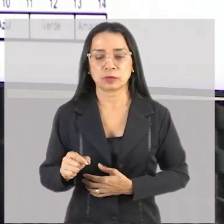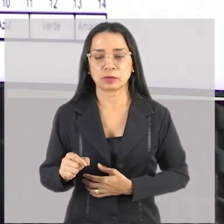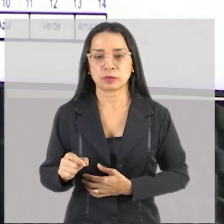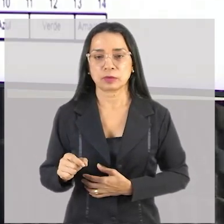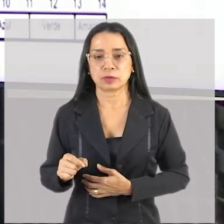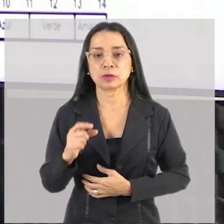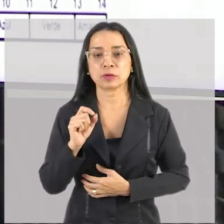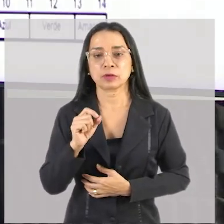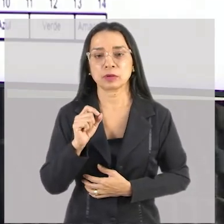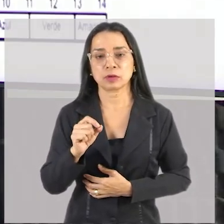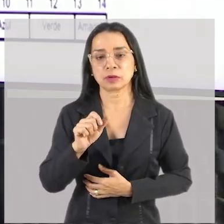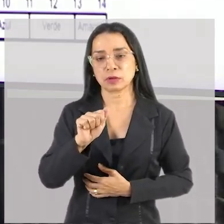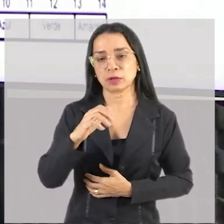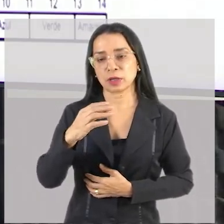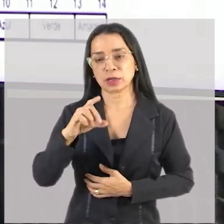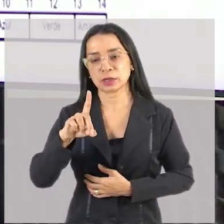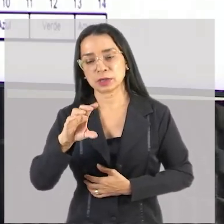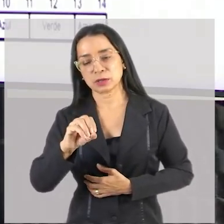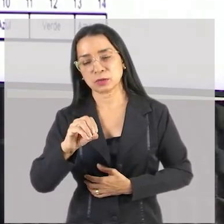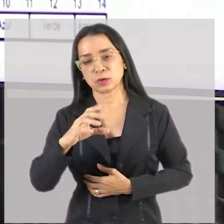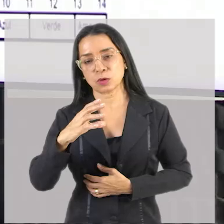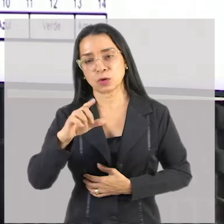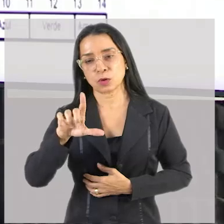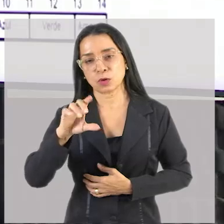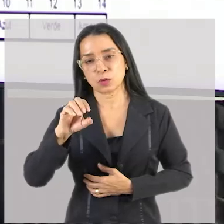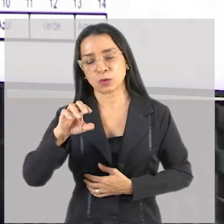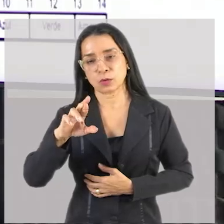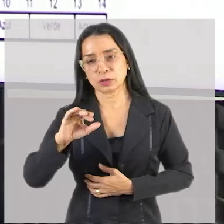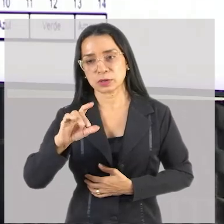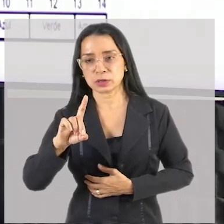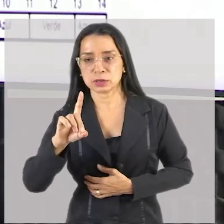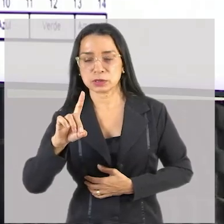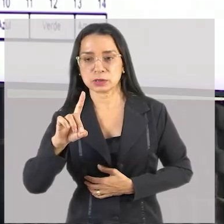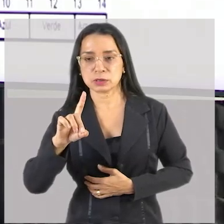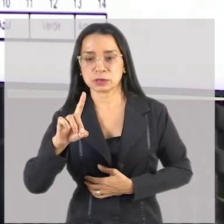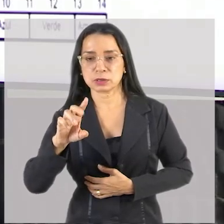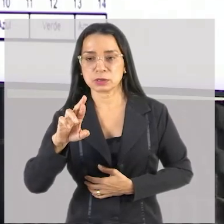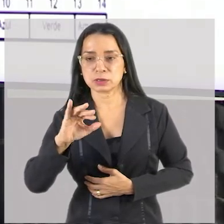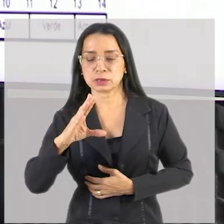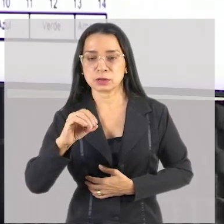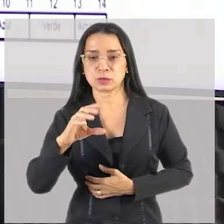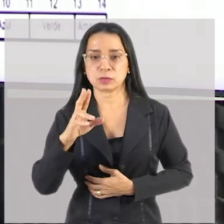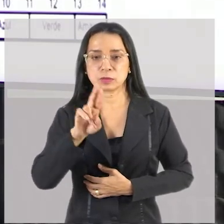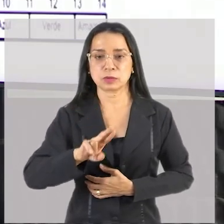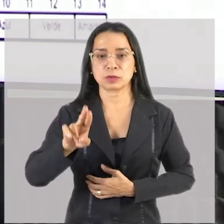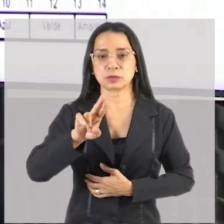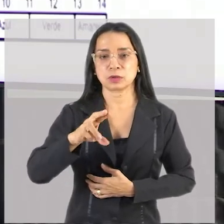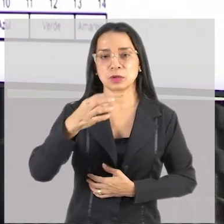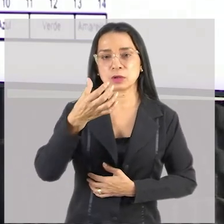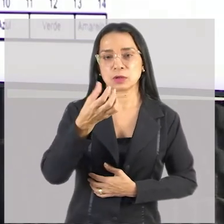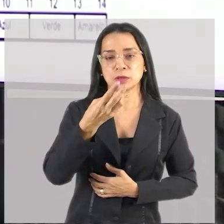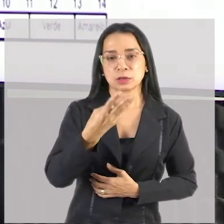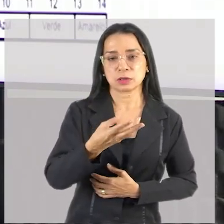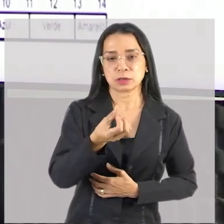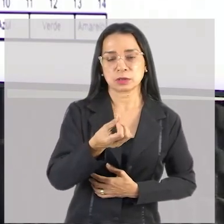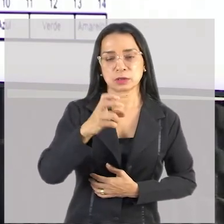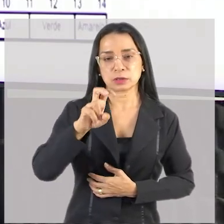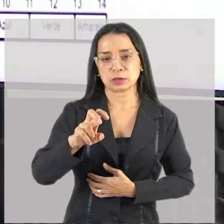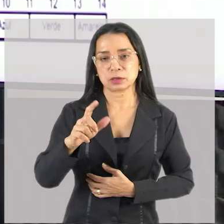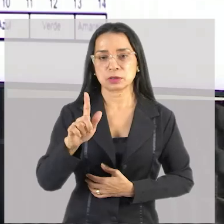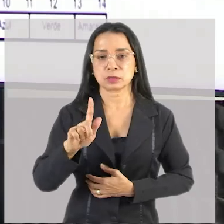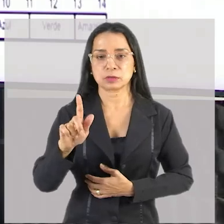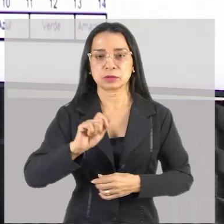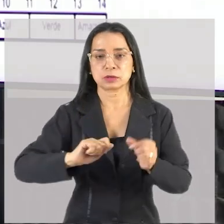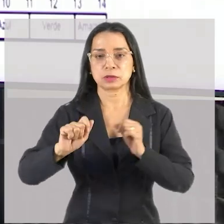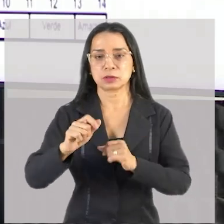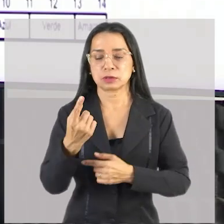Essa solução é uma solução de ácido clorídrico. E você vai usar 365 gramas